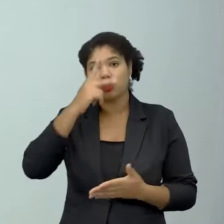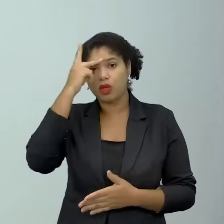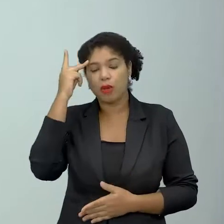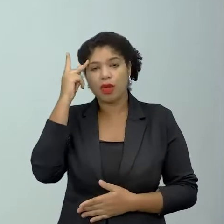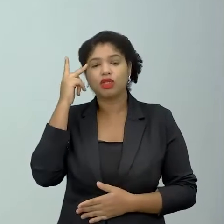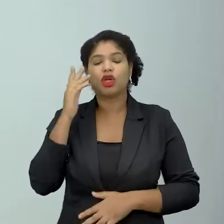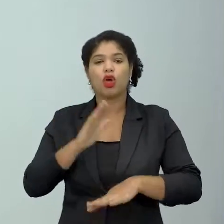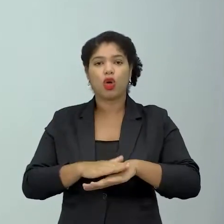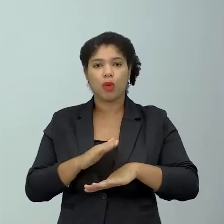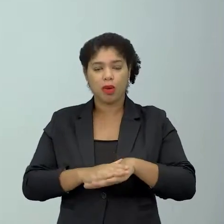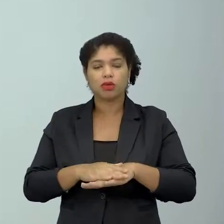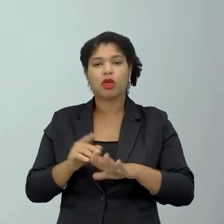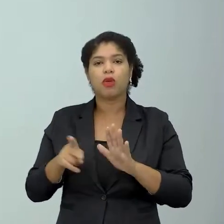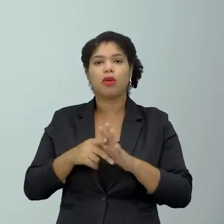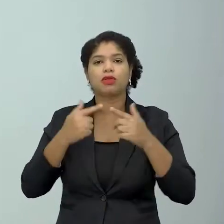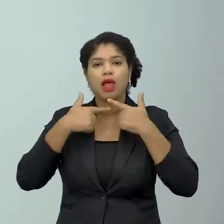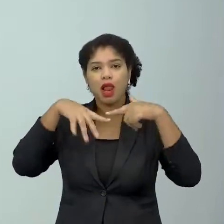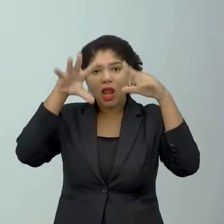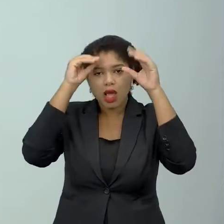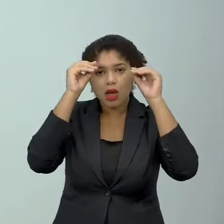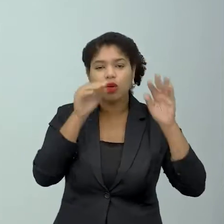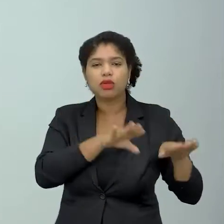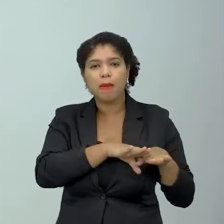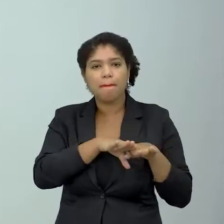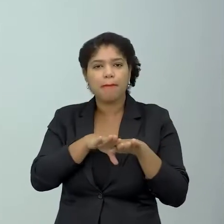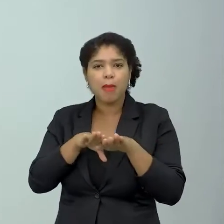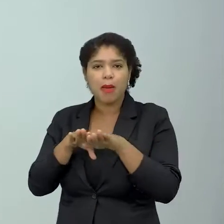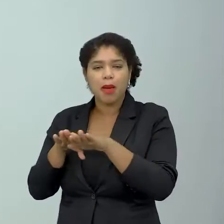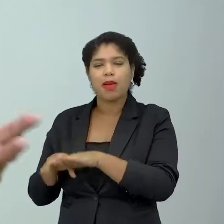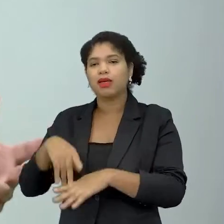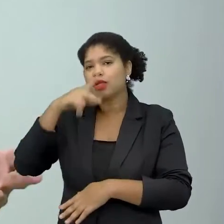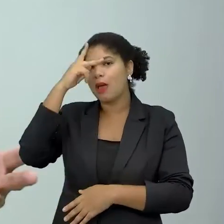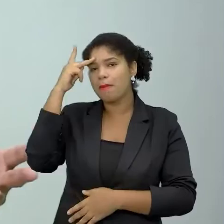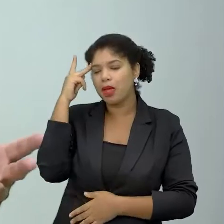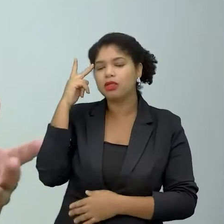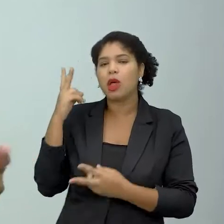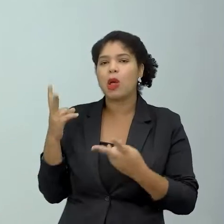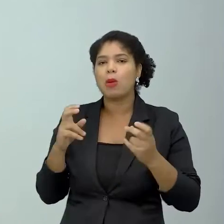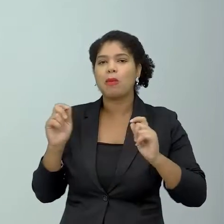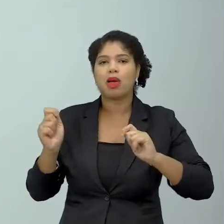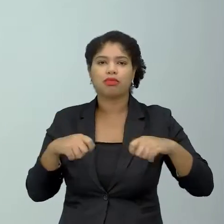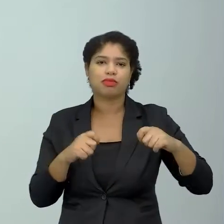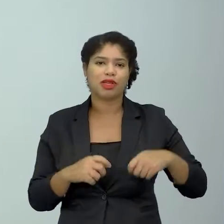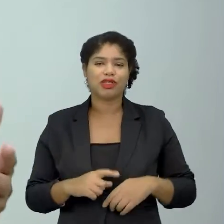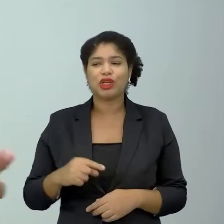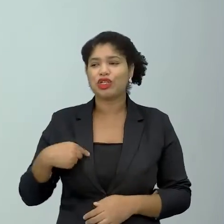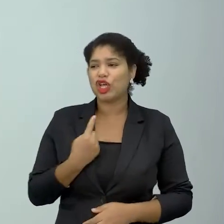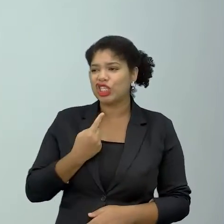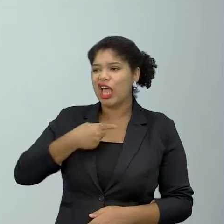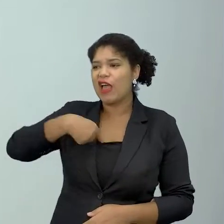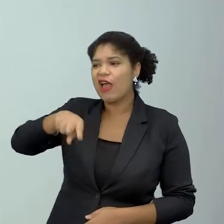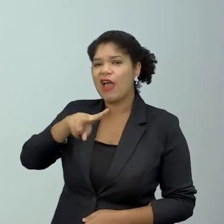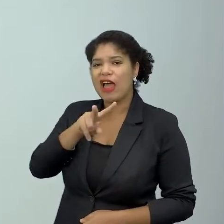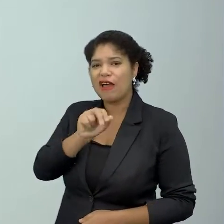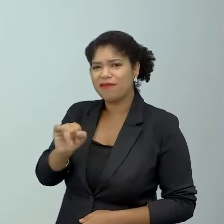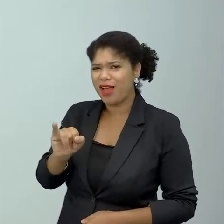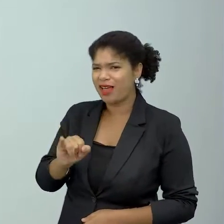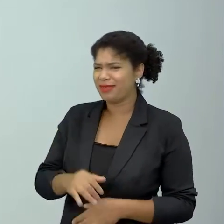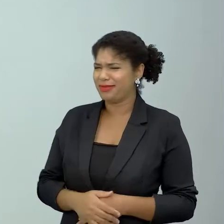se escreve na linguagem padrão, na língua padrão, nós vamos, e as pessoas por aí falam nós vai? A gente vamos, porque